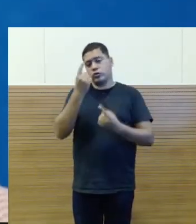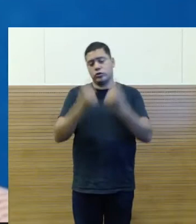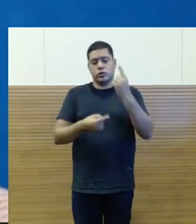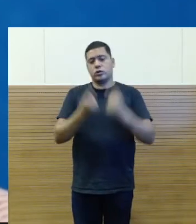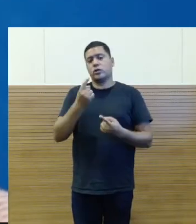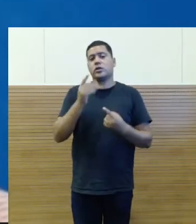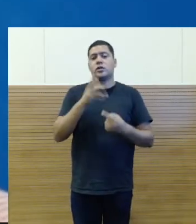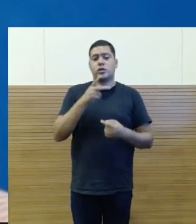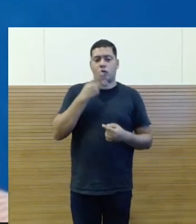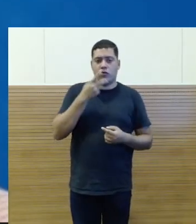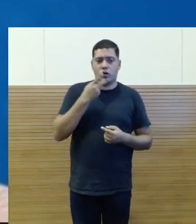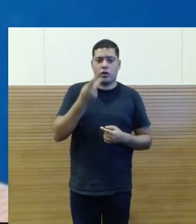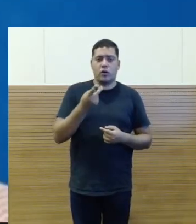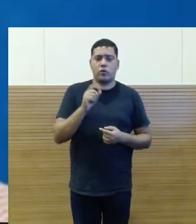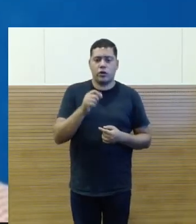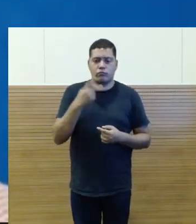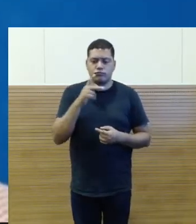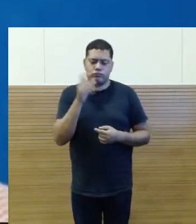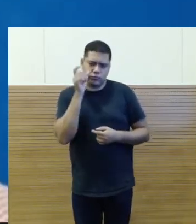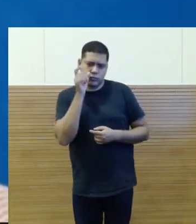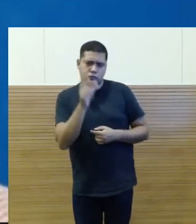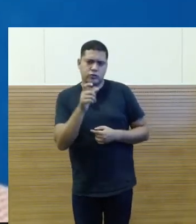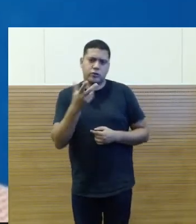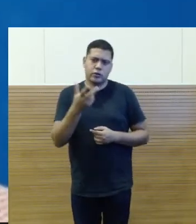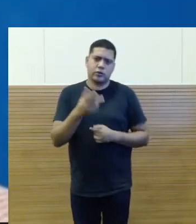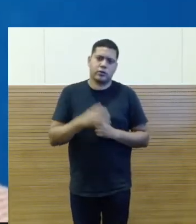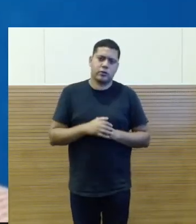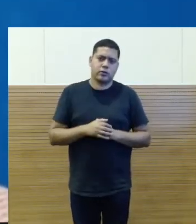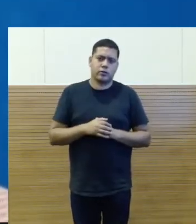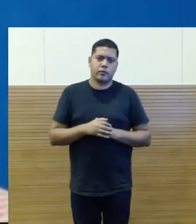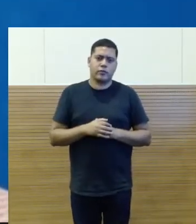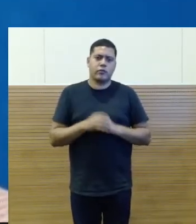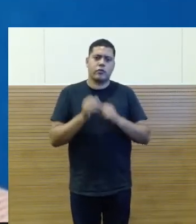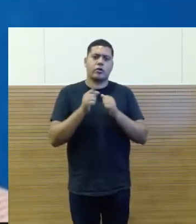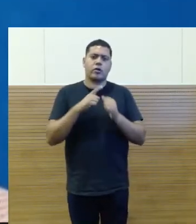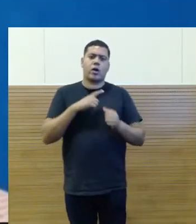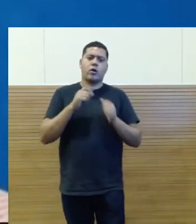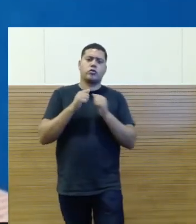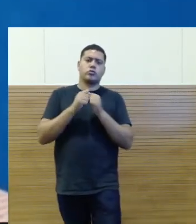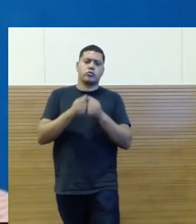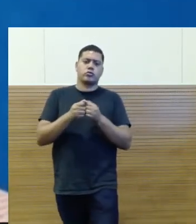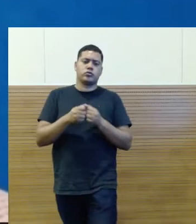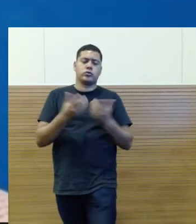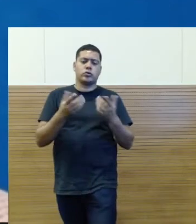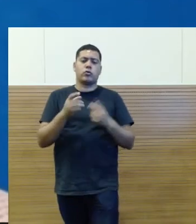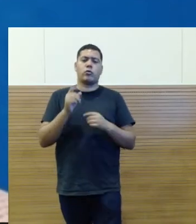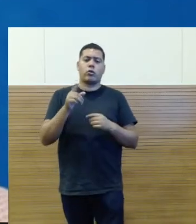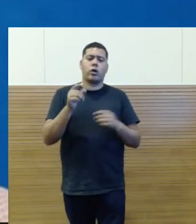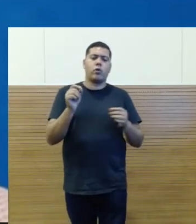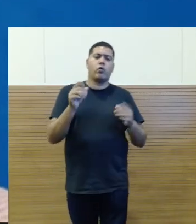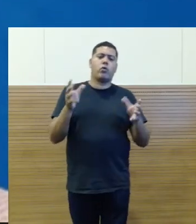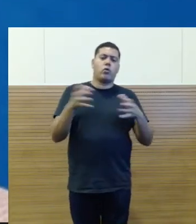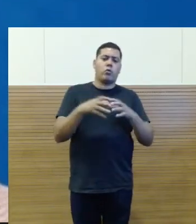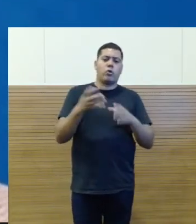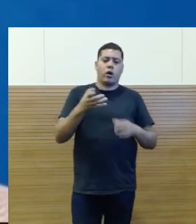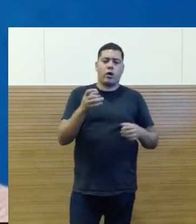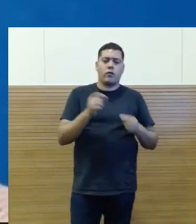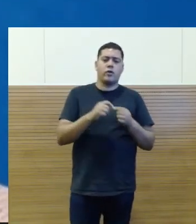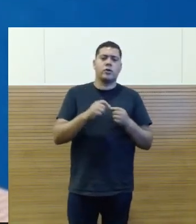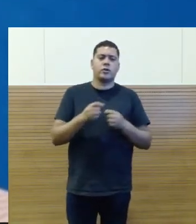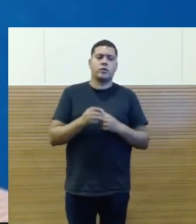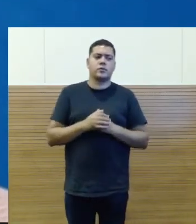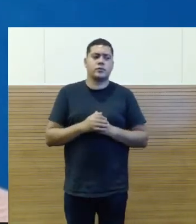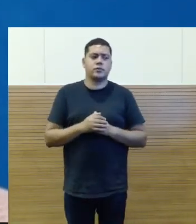já expressaram o seu interesse em se juntar à coalizão. Então, o que a coalizão quer fazer